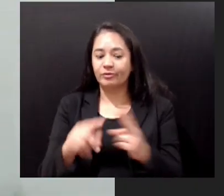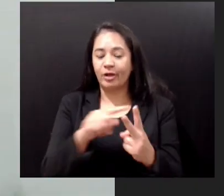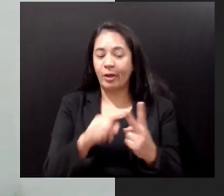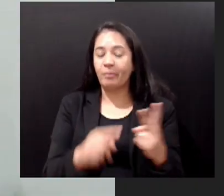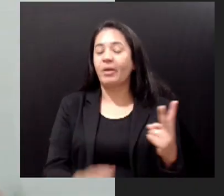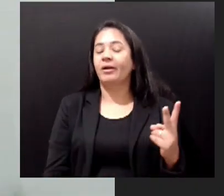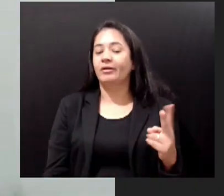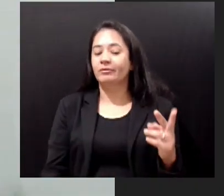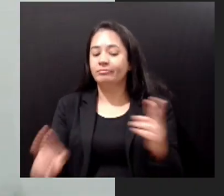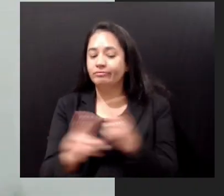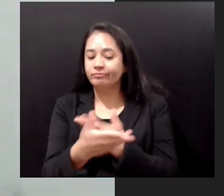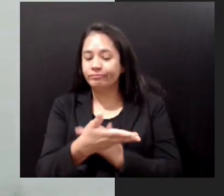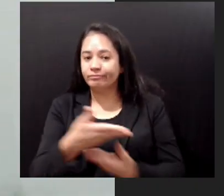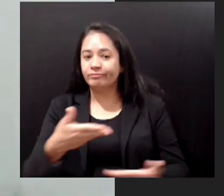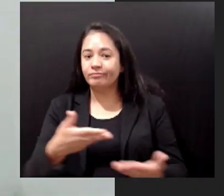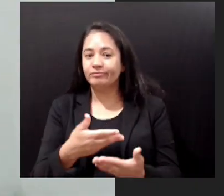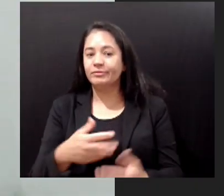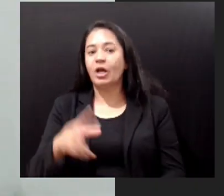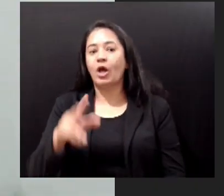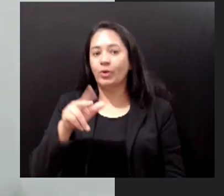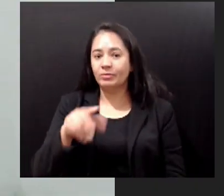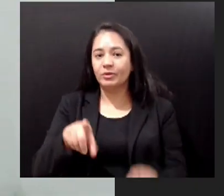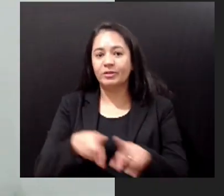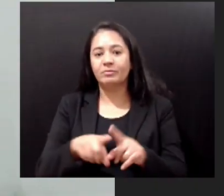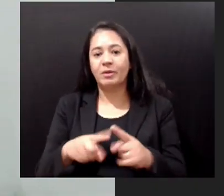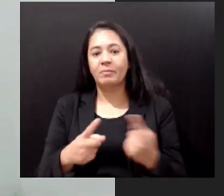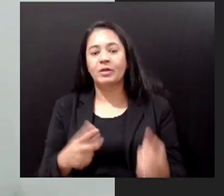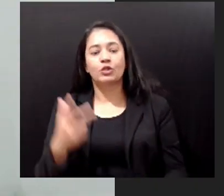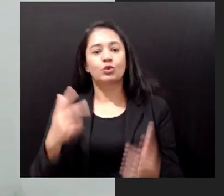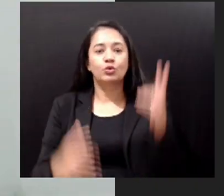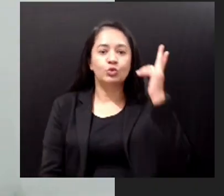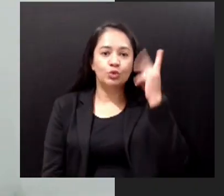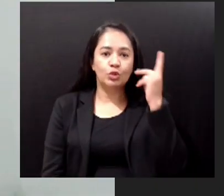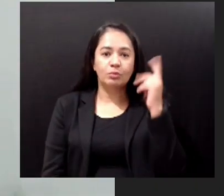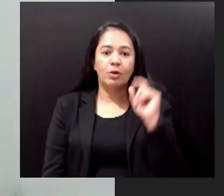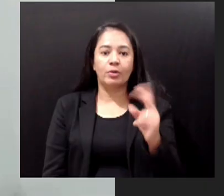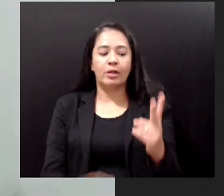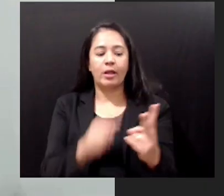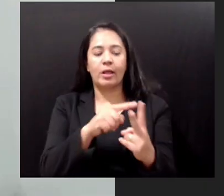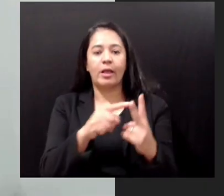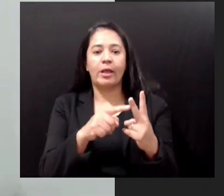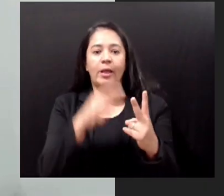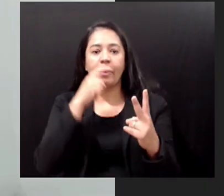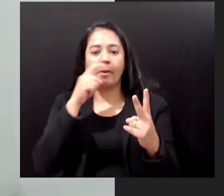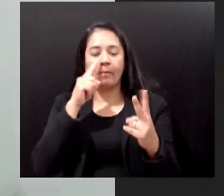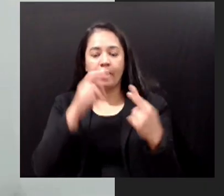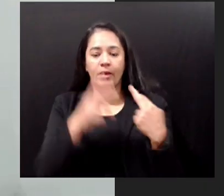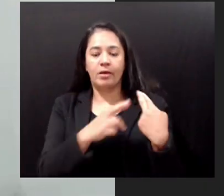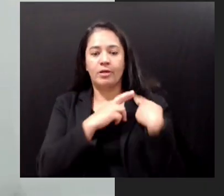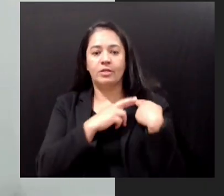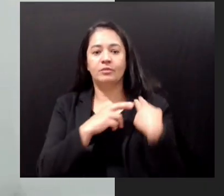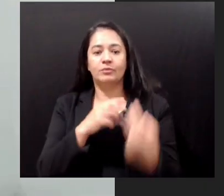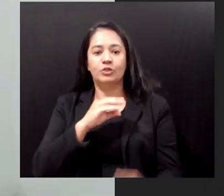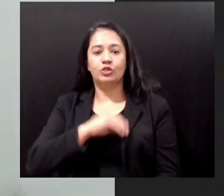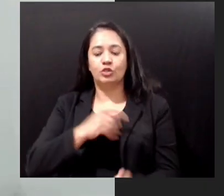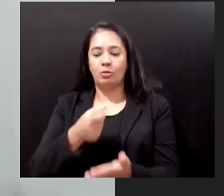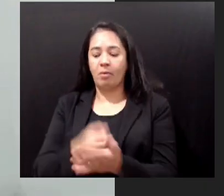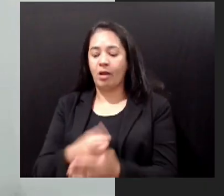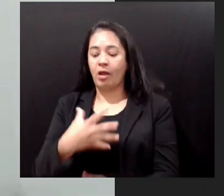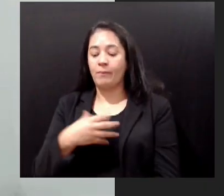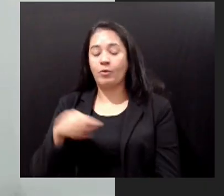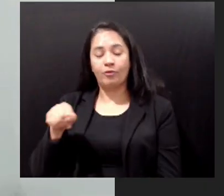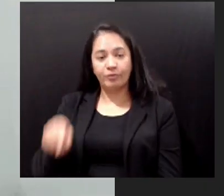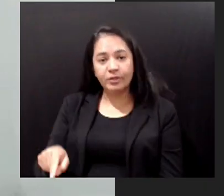em relação aos irmãos, mas o mais comum é que os pais sejam responsáveis pelo pagamento das pensões para os